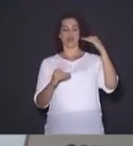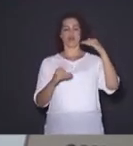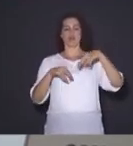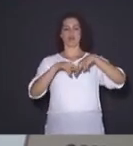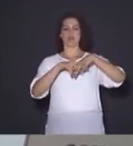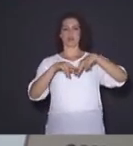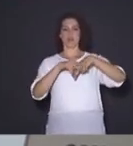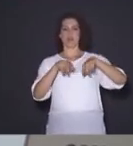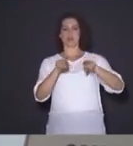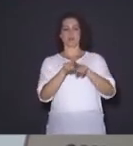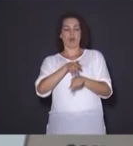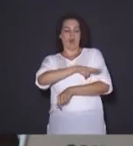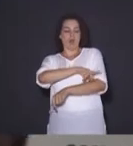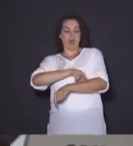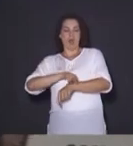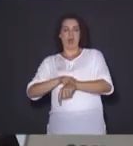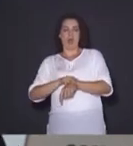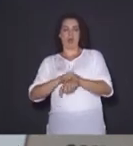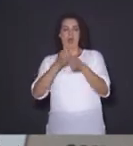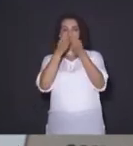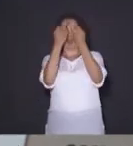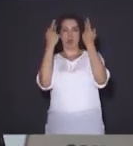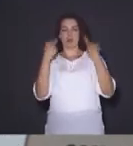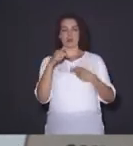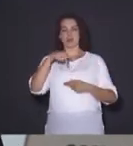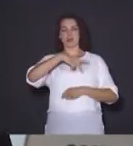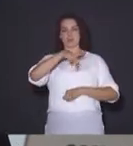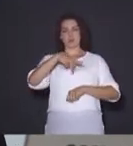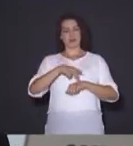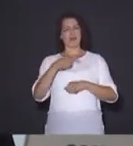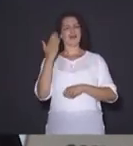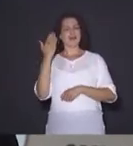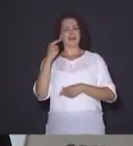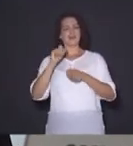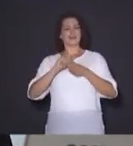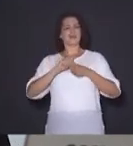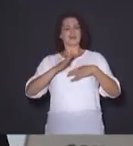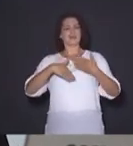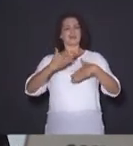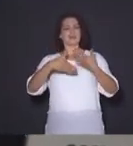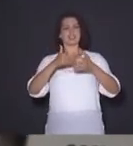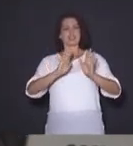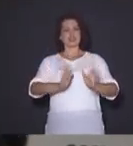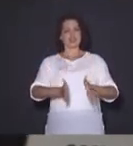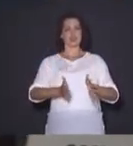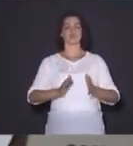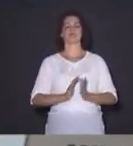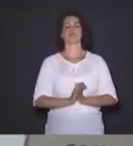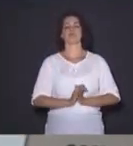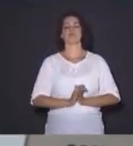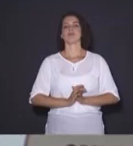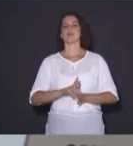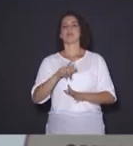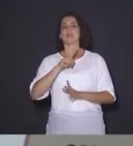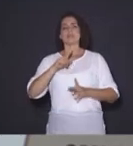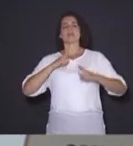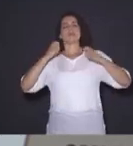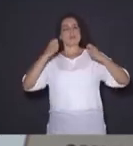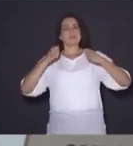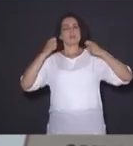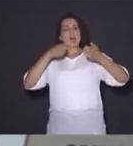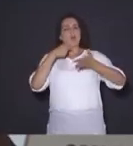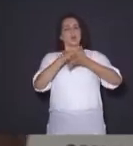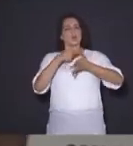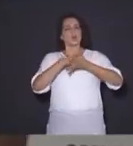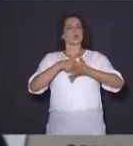racial no país né algo que já se vinha fazendo né e é o de uma grande campanha no país né